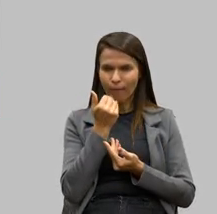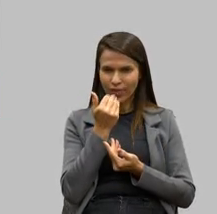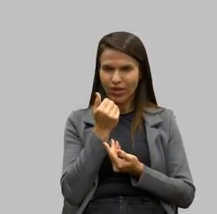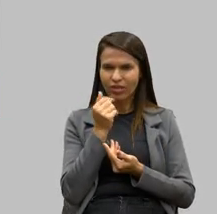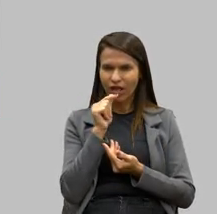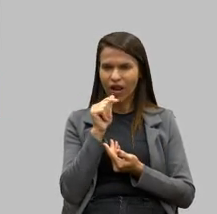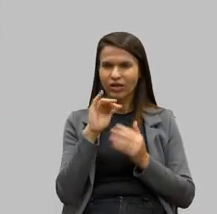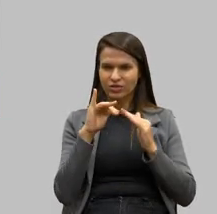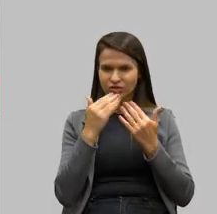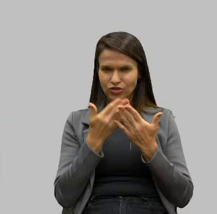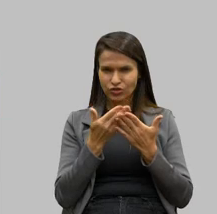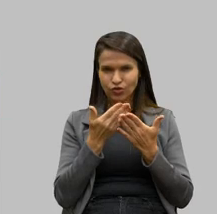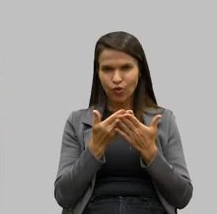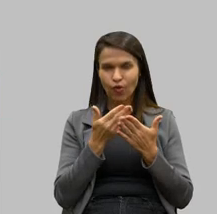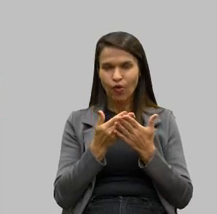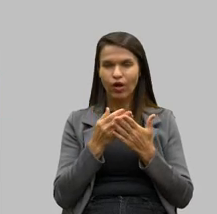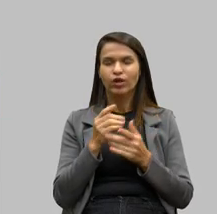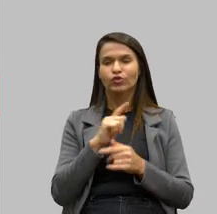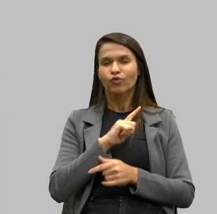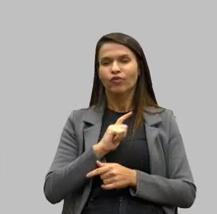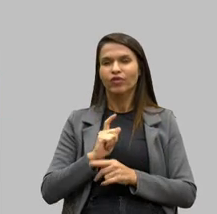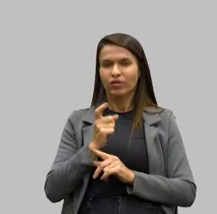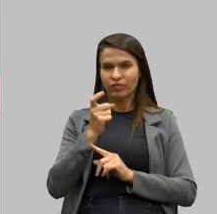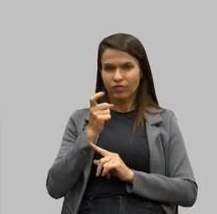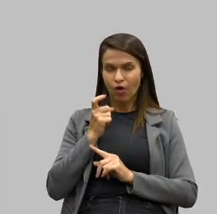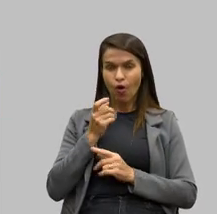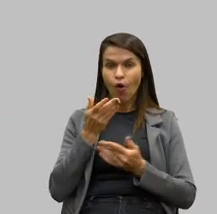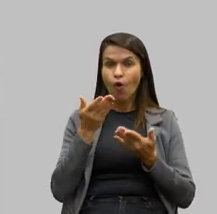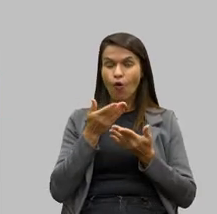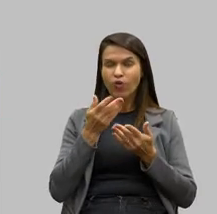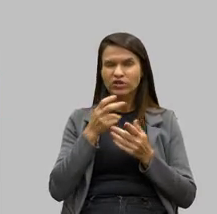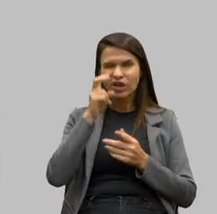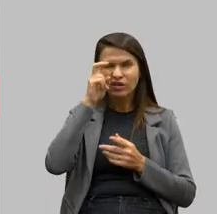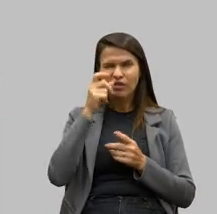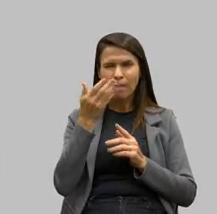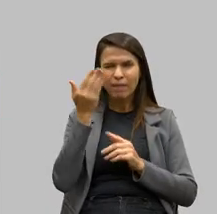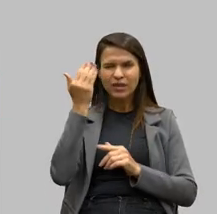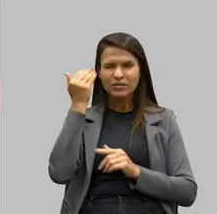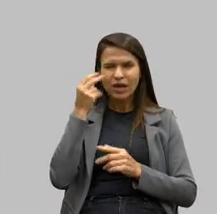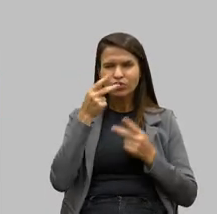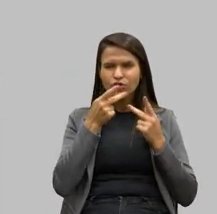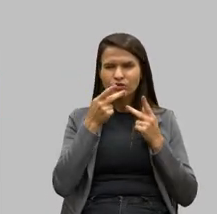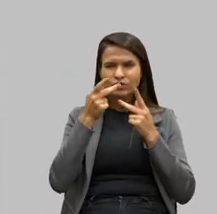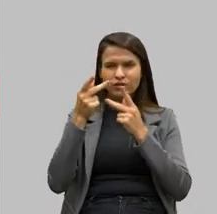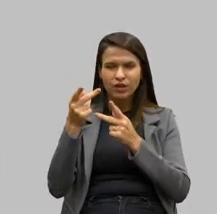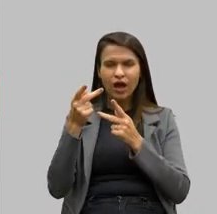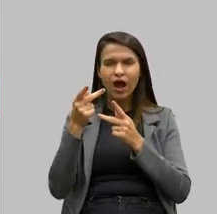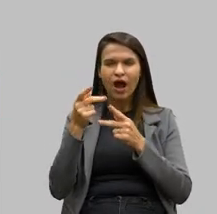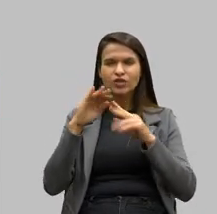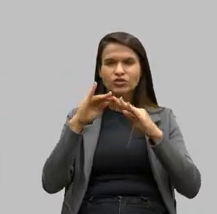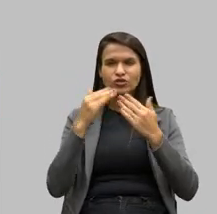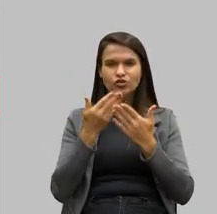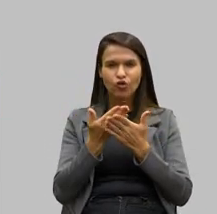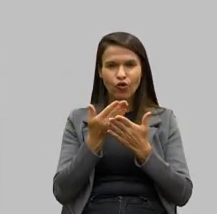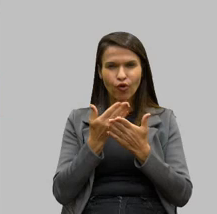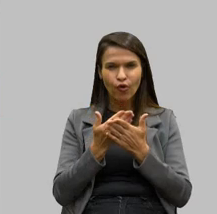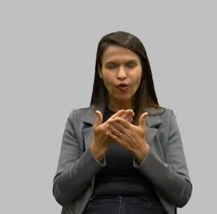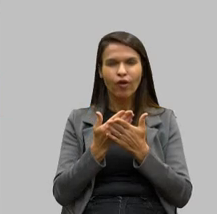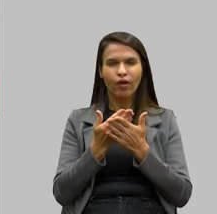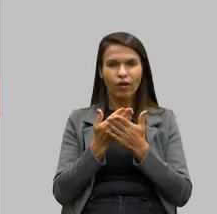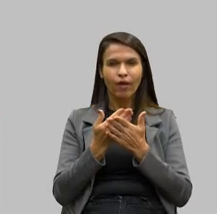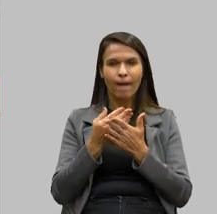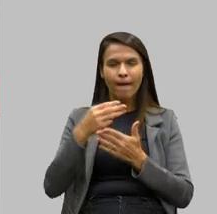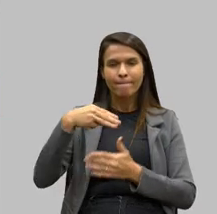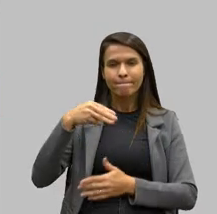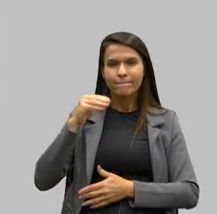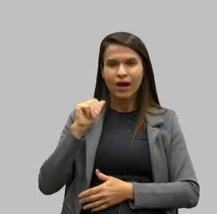E, hoje, eu visitei, na quinta passada, a escola estadual lá em Malacaxeta, o diretor foi taxativo.